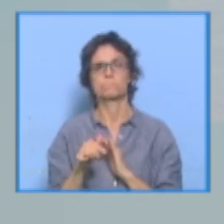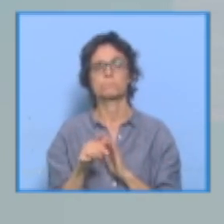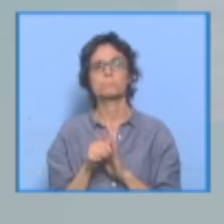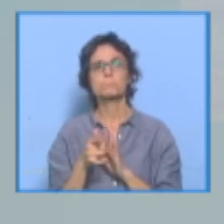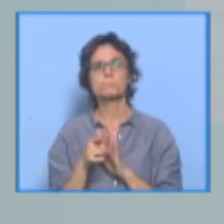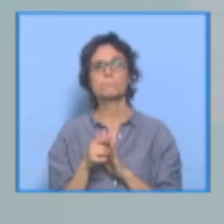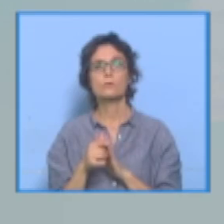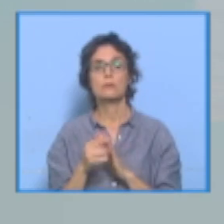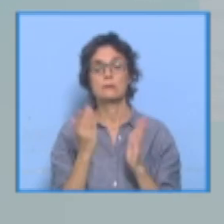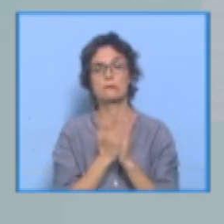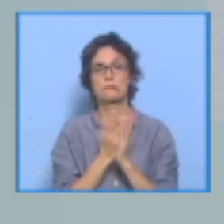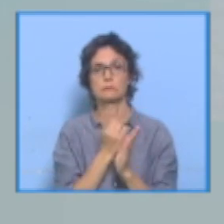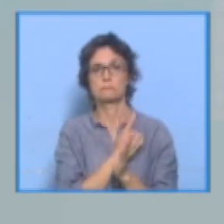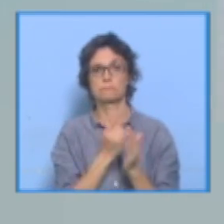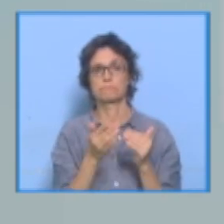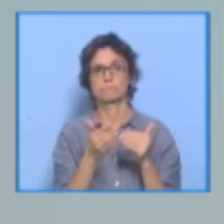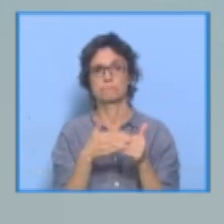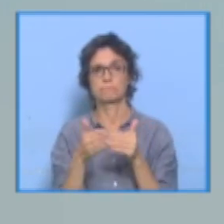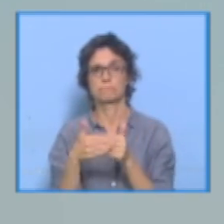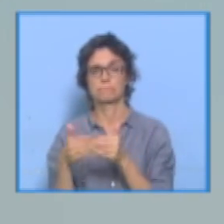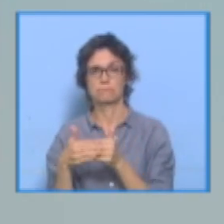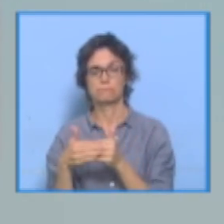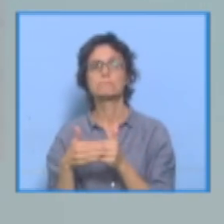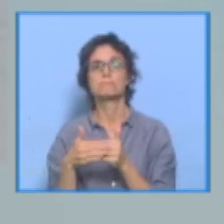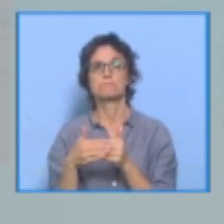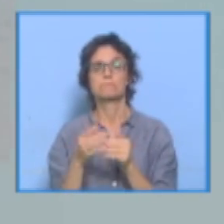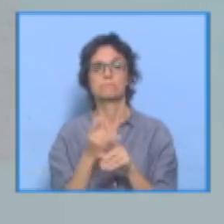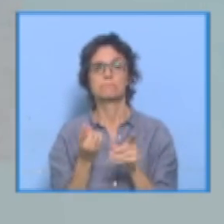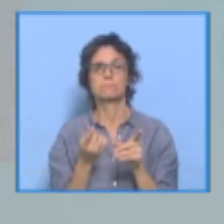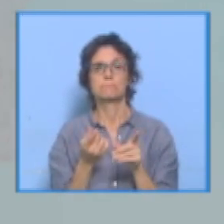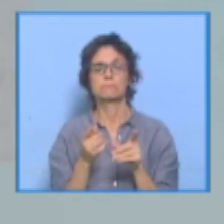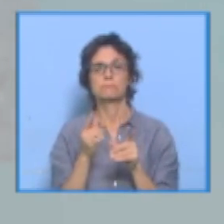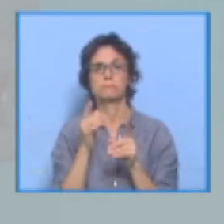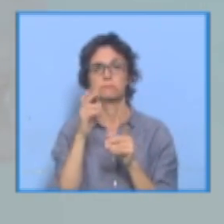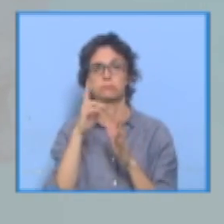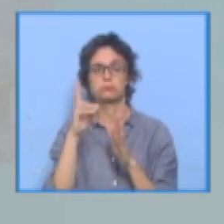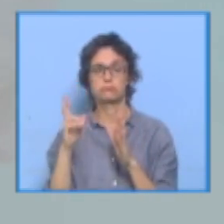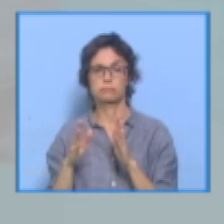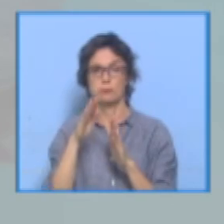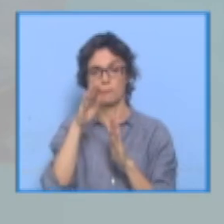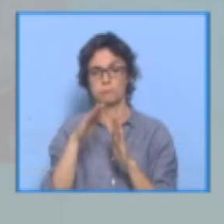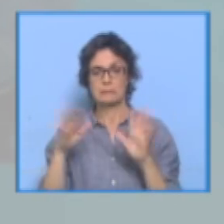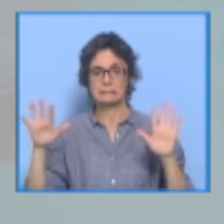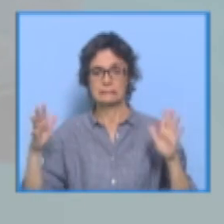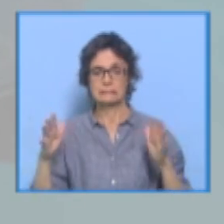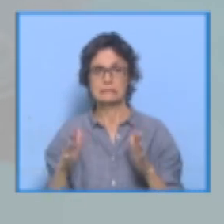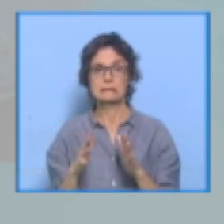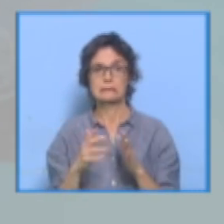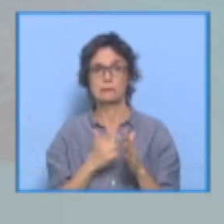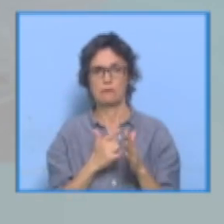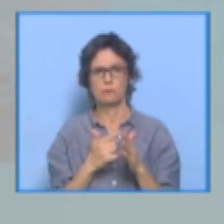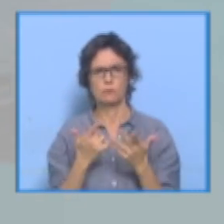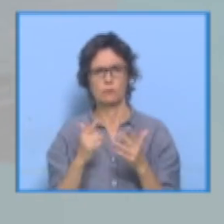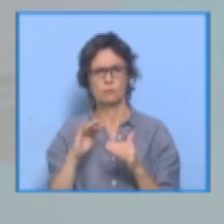privadas voltou a acontecer neste final de ano por causa da redução de turmas para o próximo ano letivo, colocando de novo em cima da